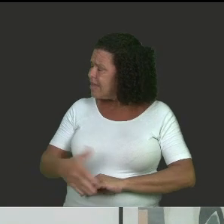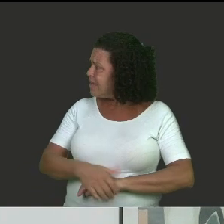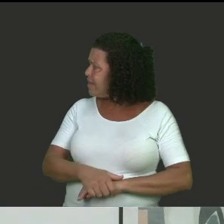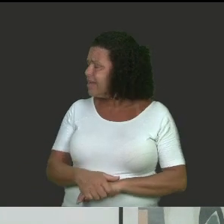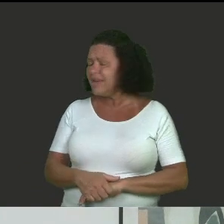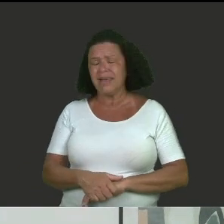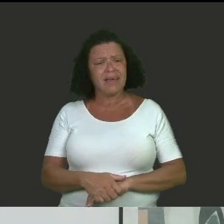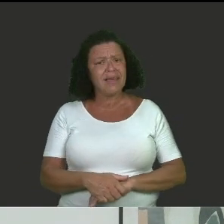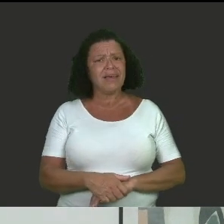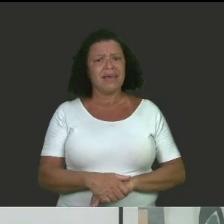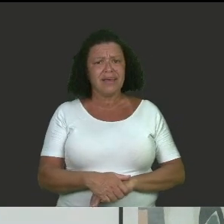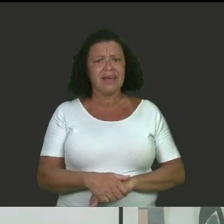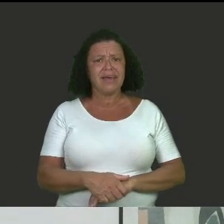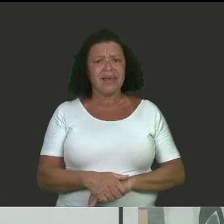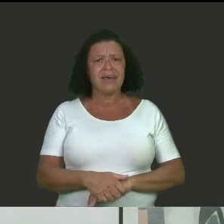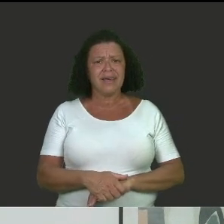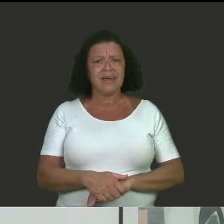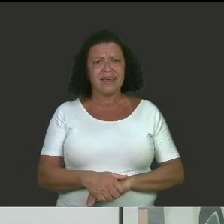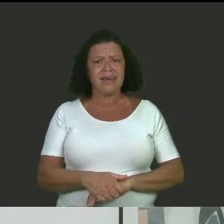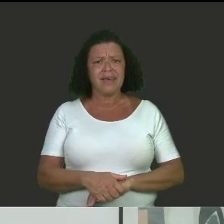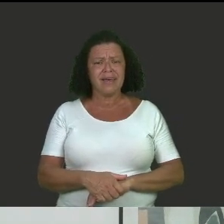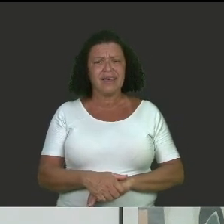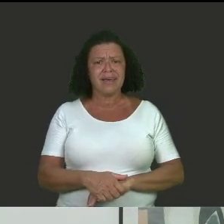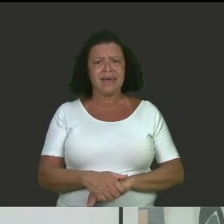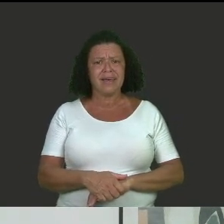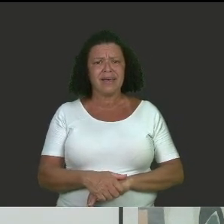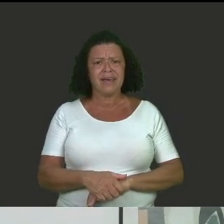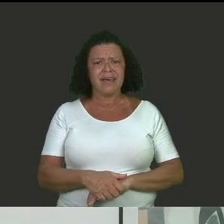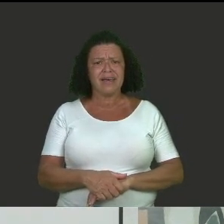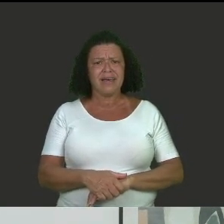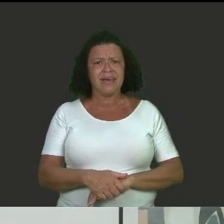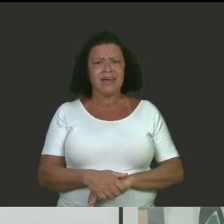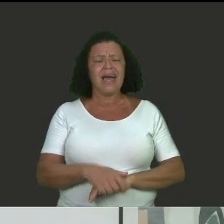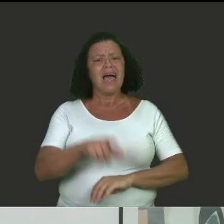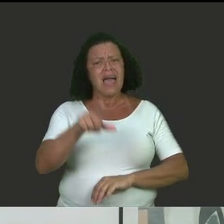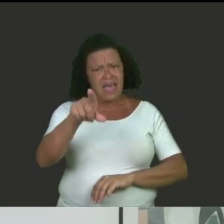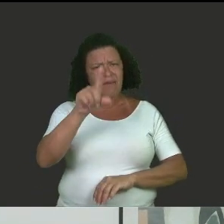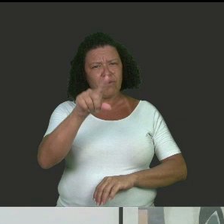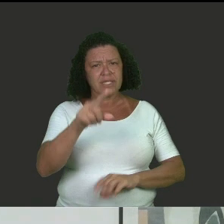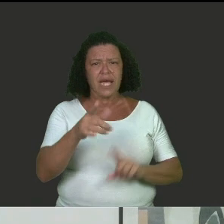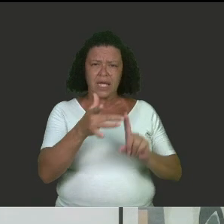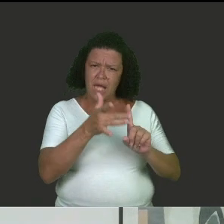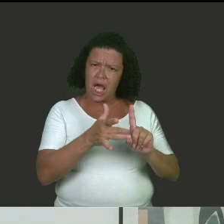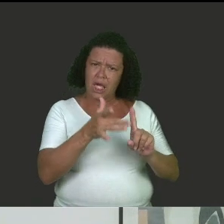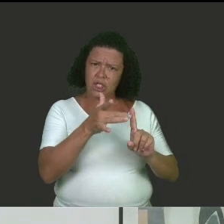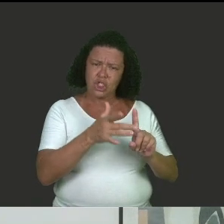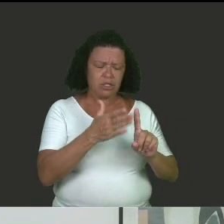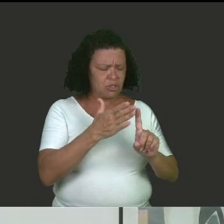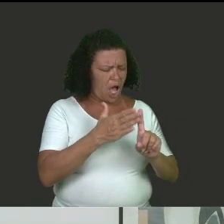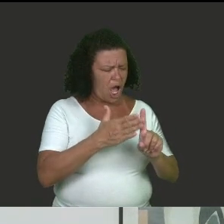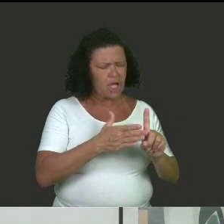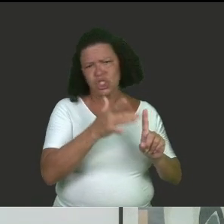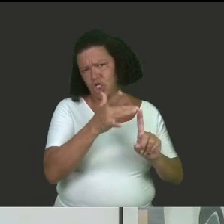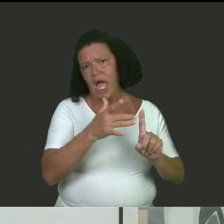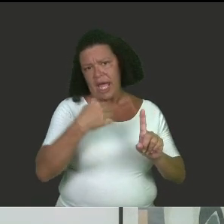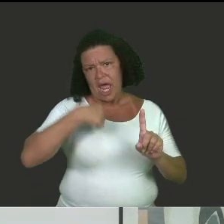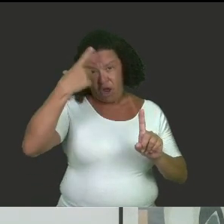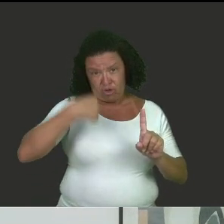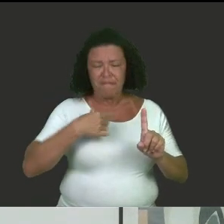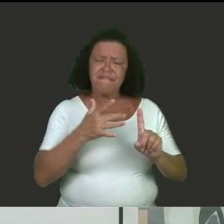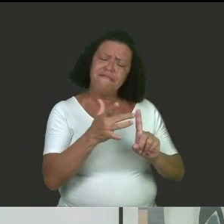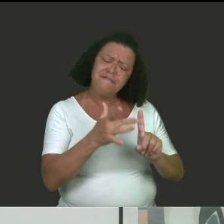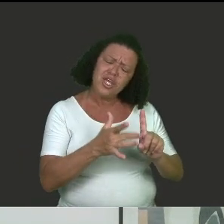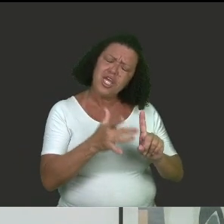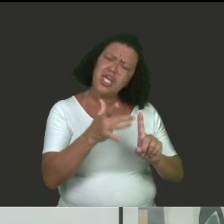A gente tem que prestar atenção se a gente também não está sempre se colocando na posição de vítima, porque uma pessoa que tenha